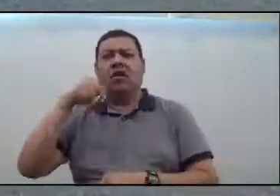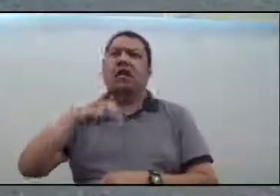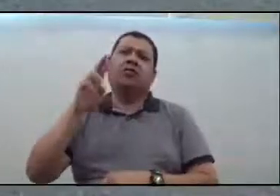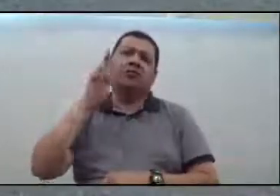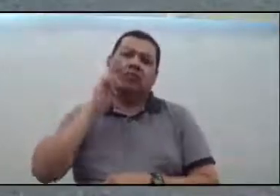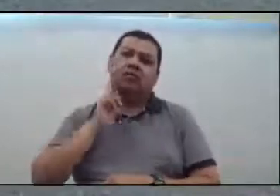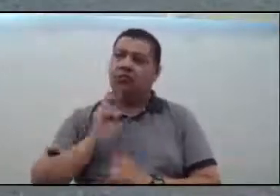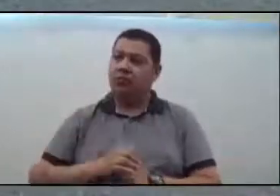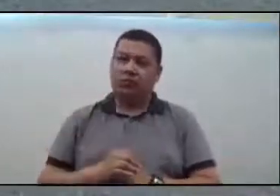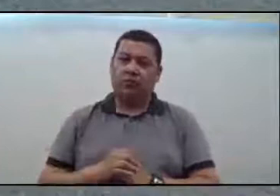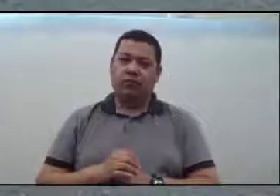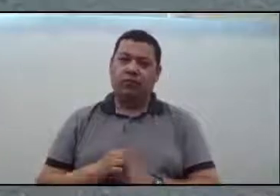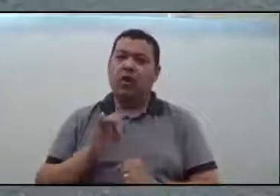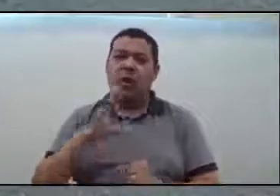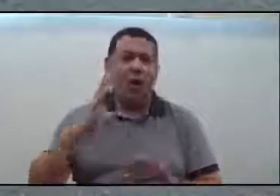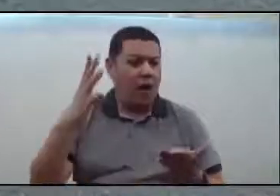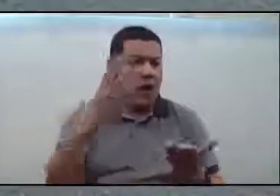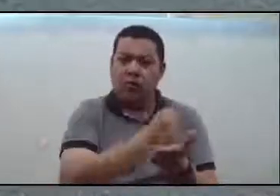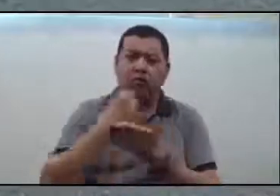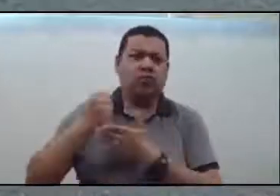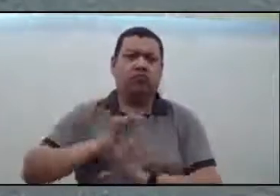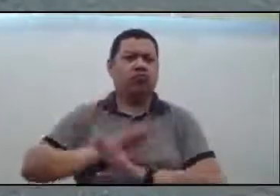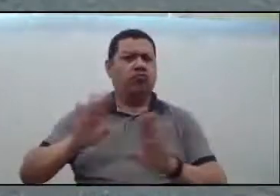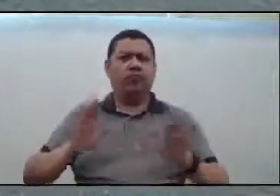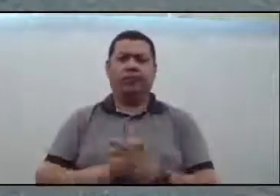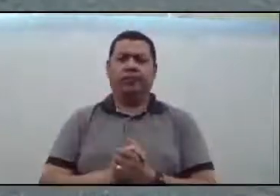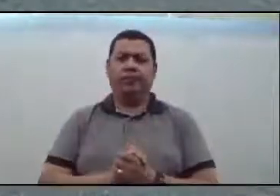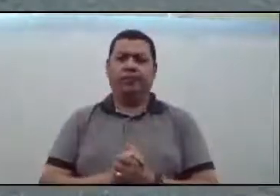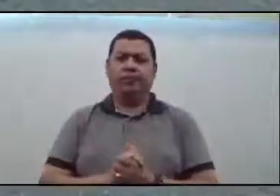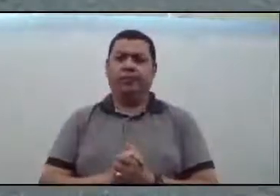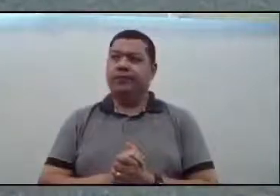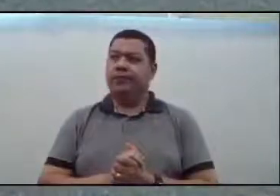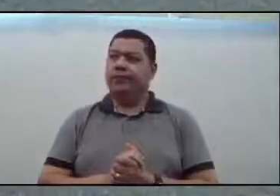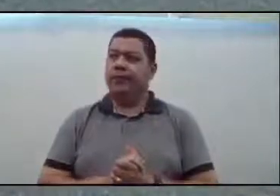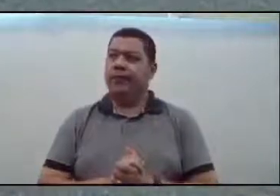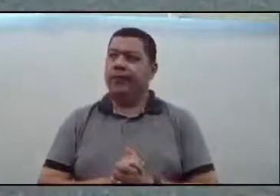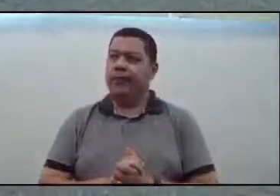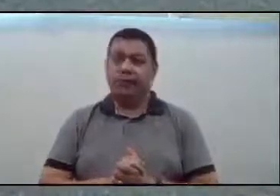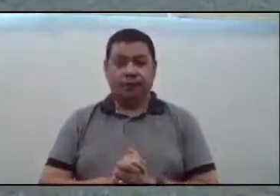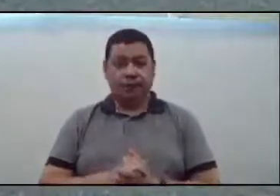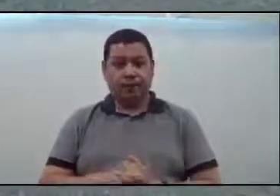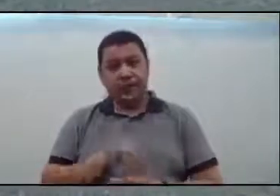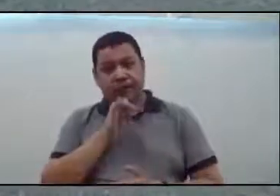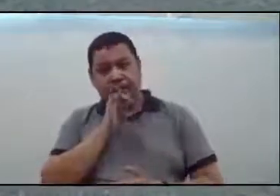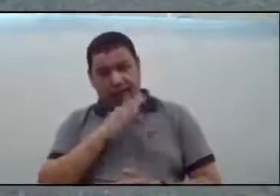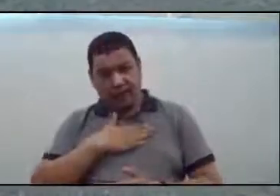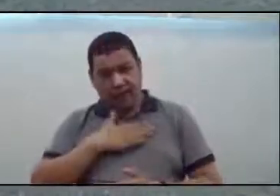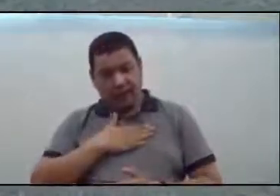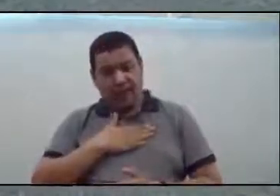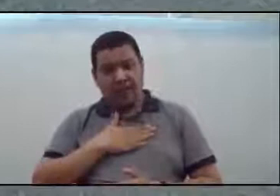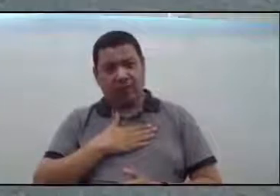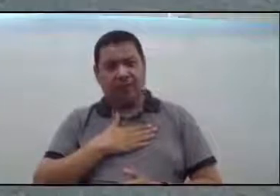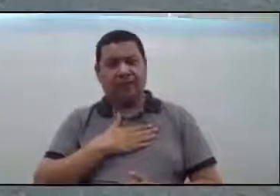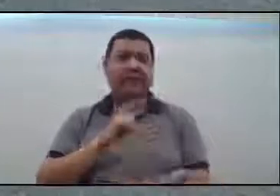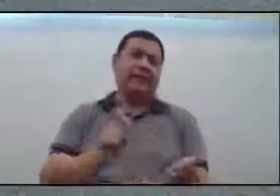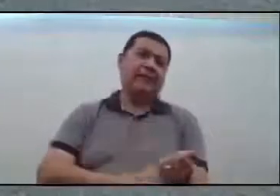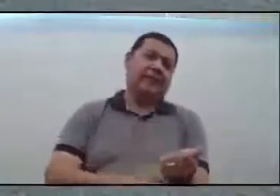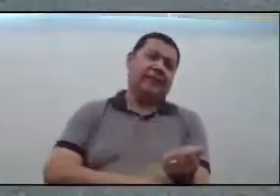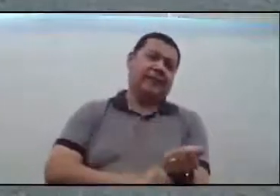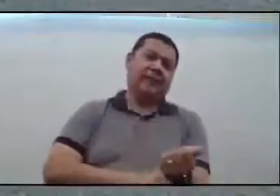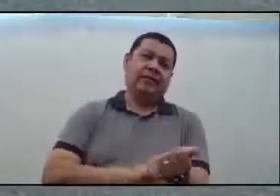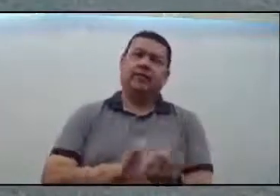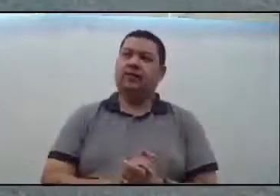tivesse, essas máquinas podiam estar servindo. Agora, eu fico chateado, eu fico